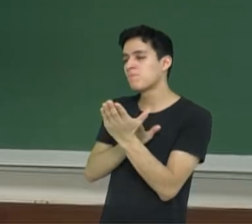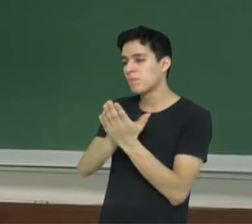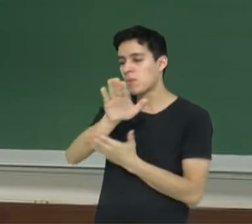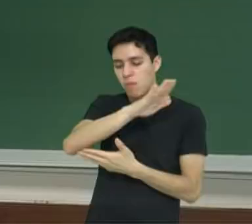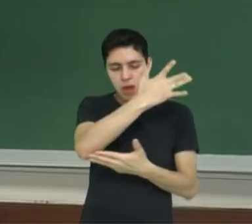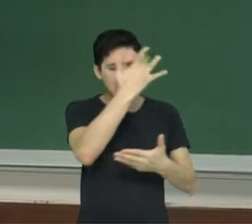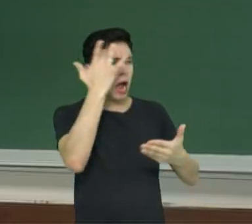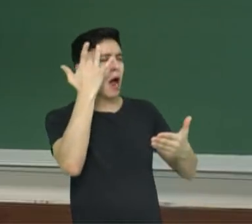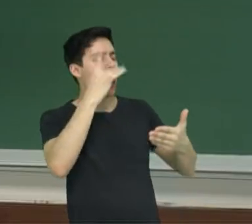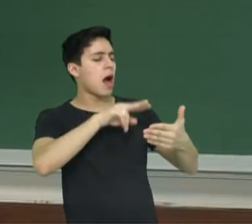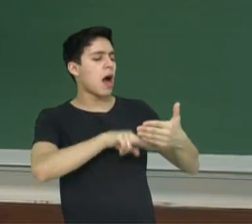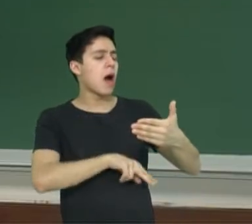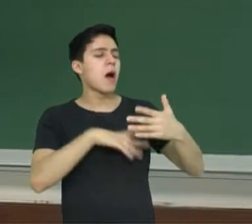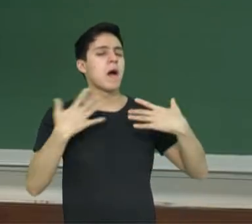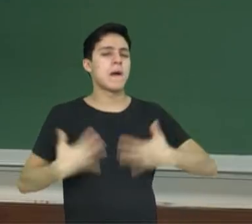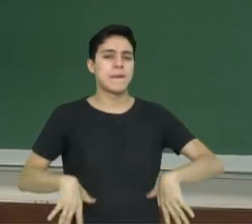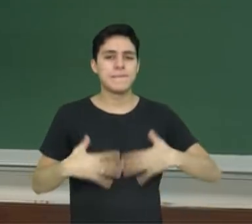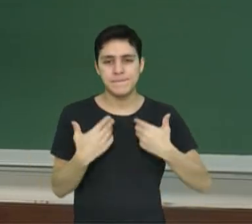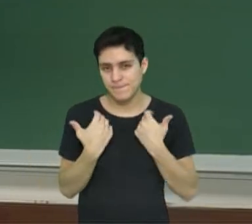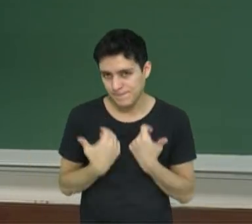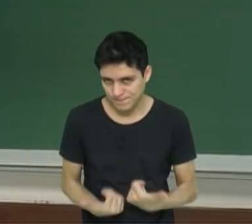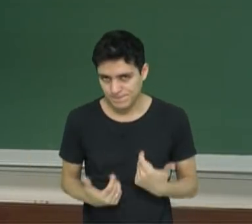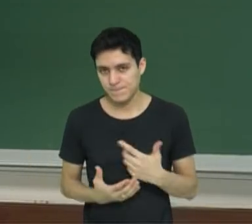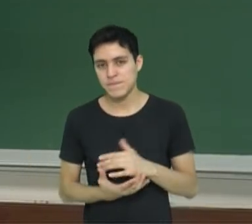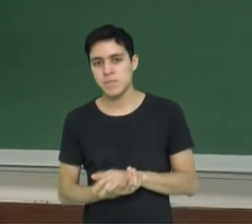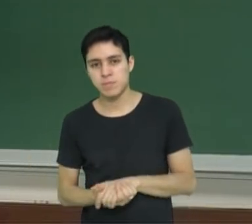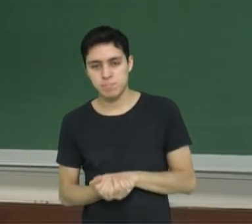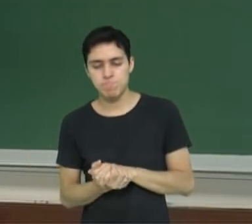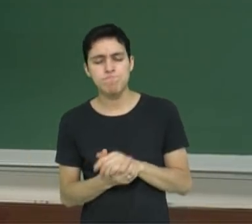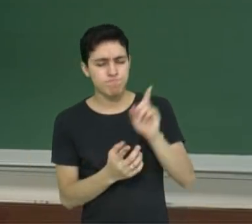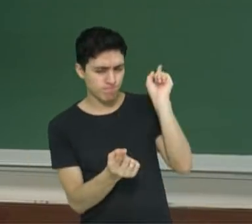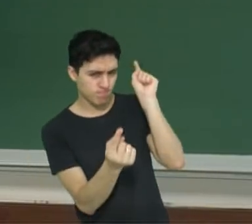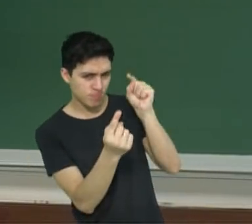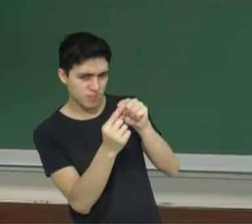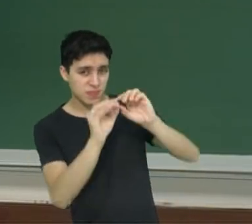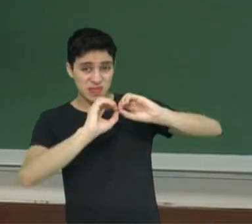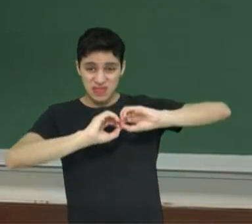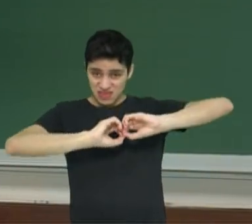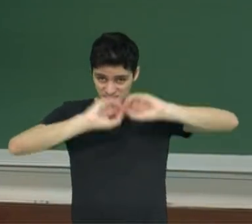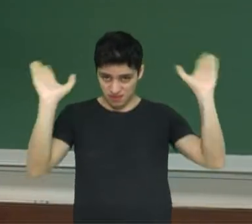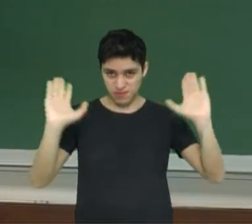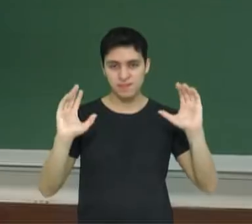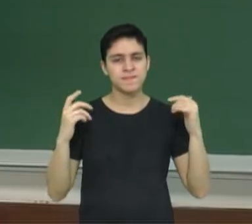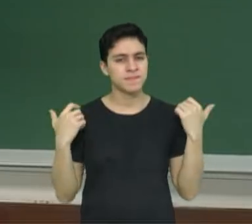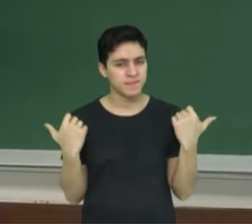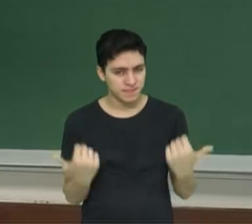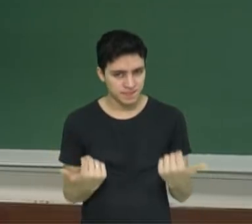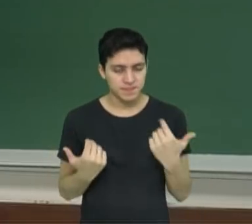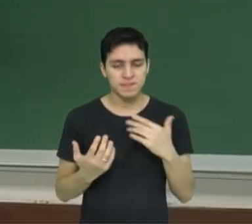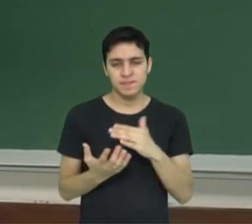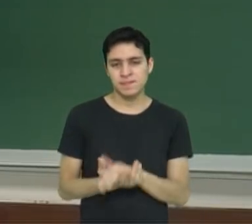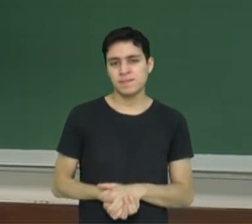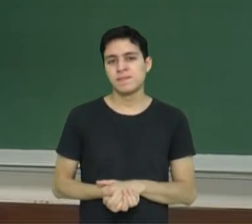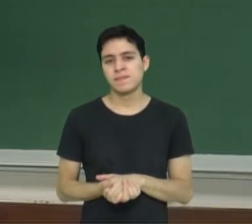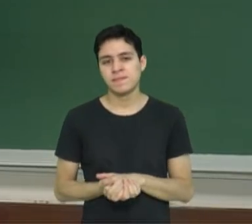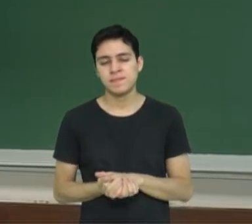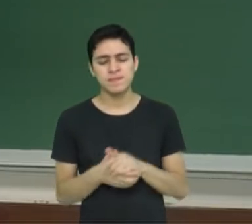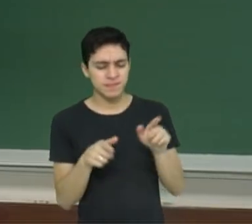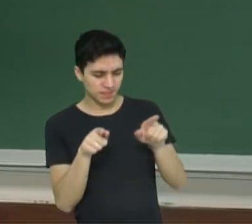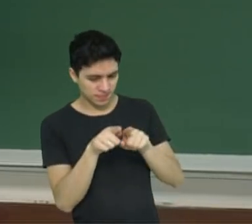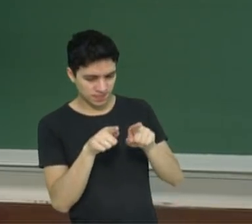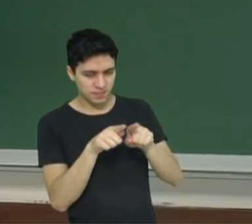Então, sendo objetivo, né, e defender a sua ideia de maneira muito clara